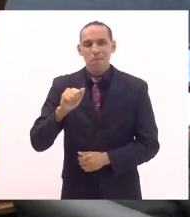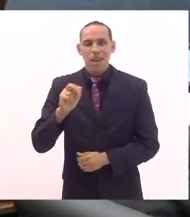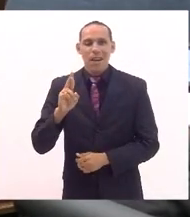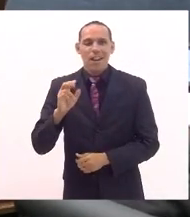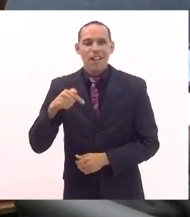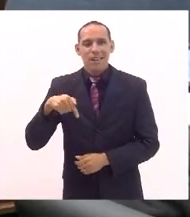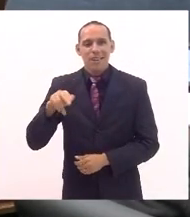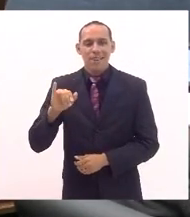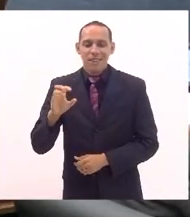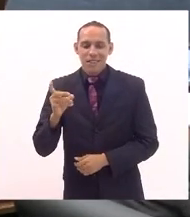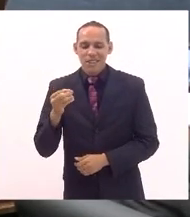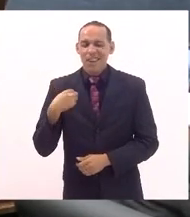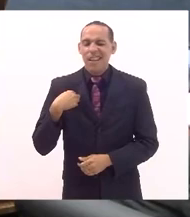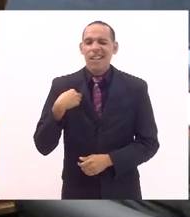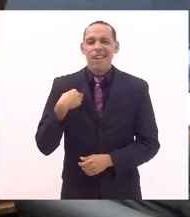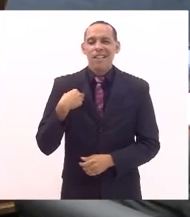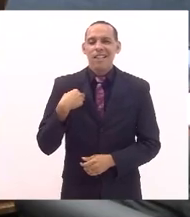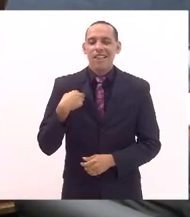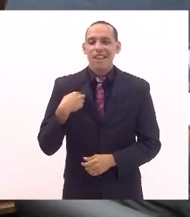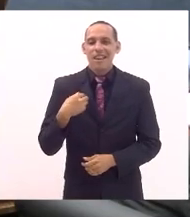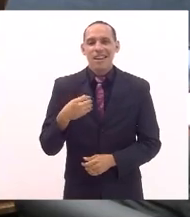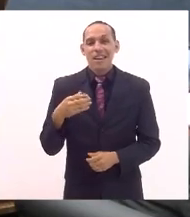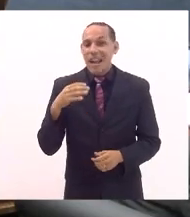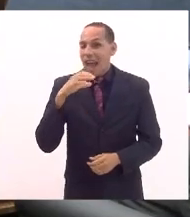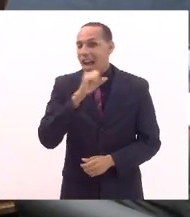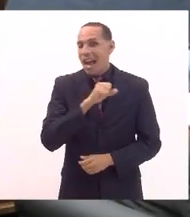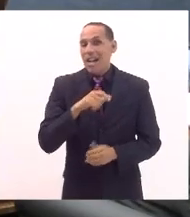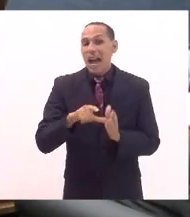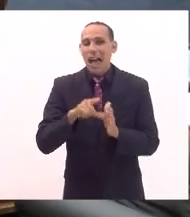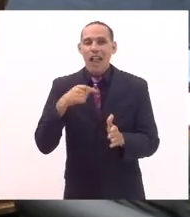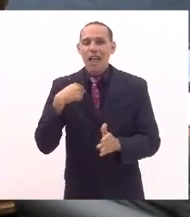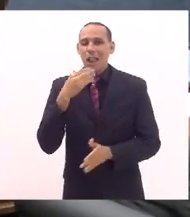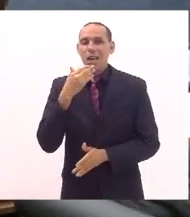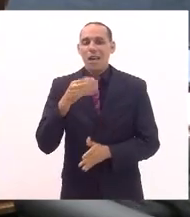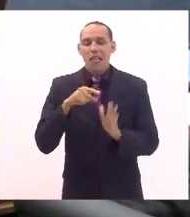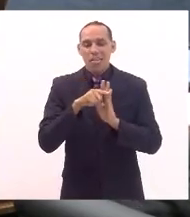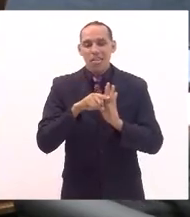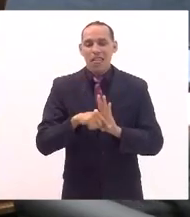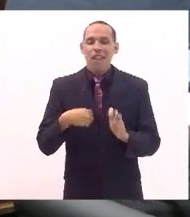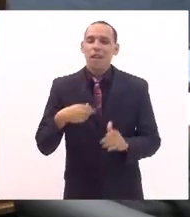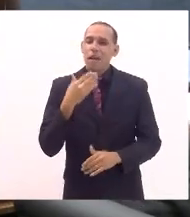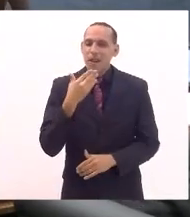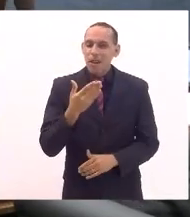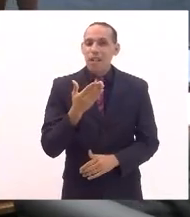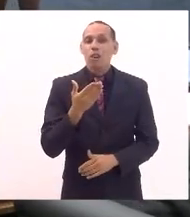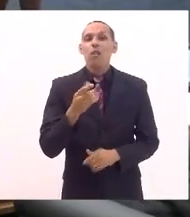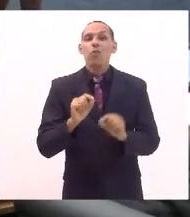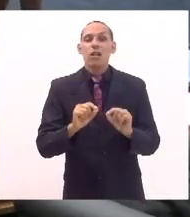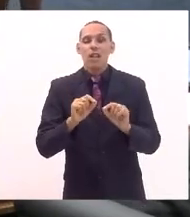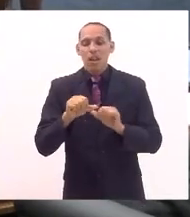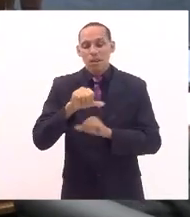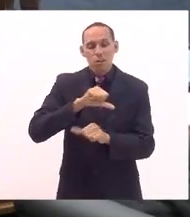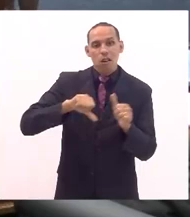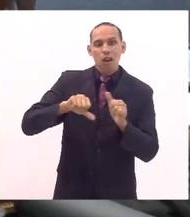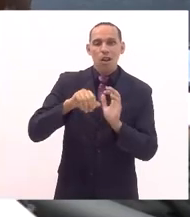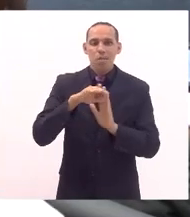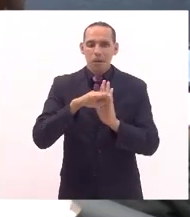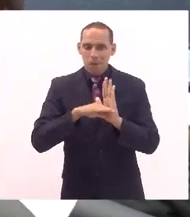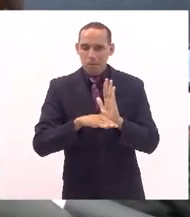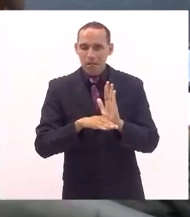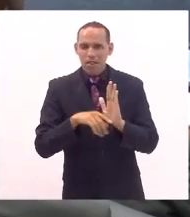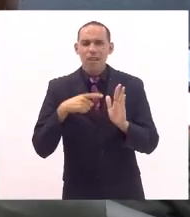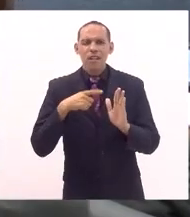ponto que eu vou pedir verificação eu vou fazer uma fila vossa excelência já para que a gente possa rever inverter a porta então